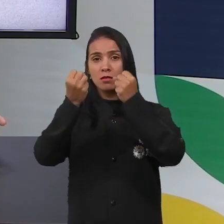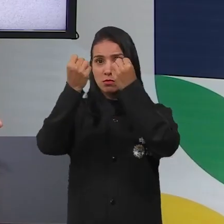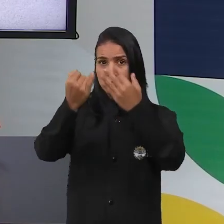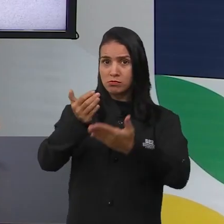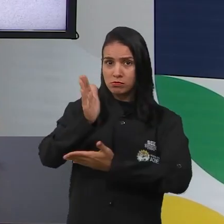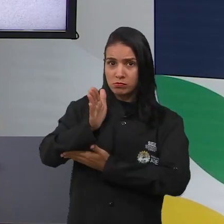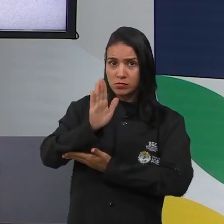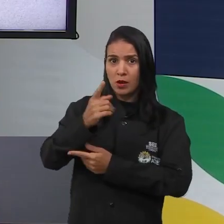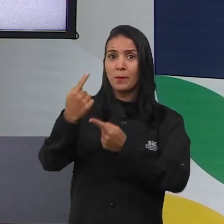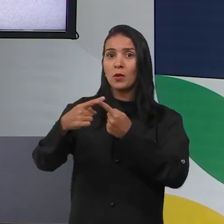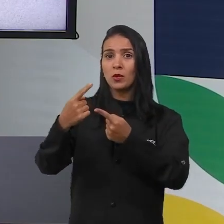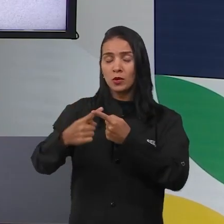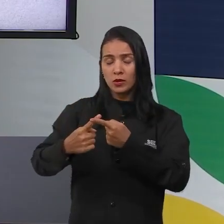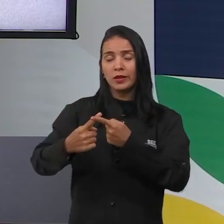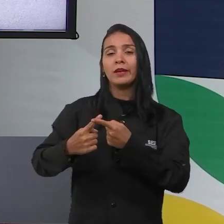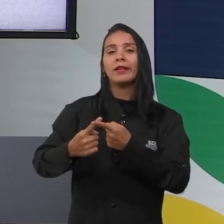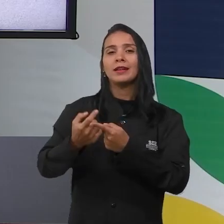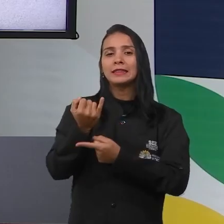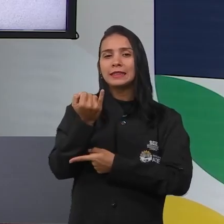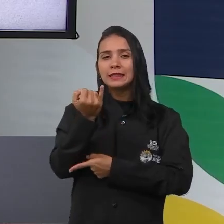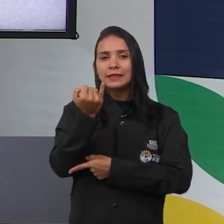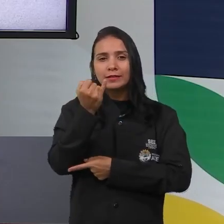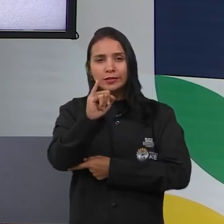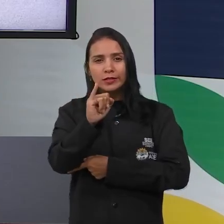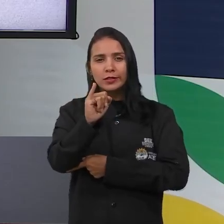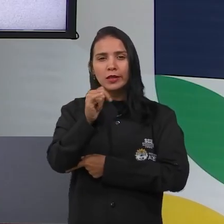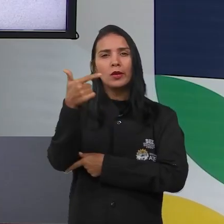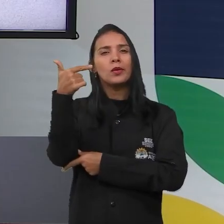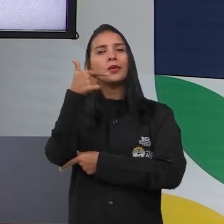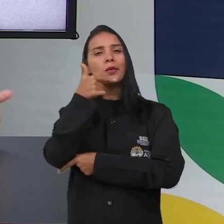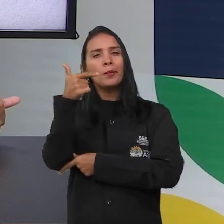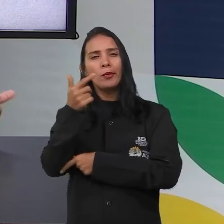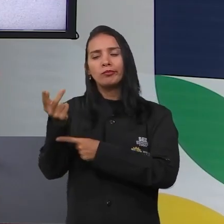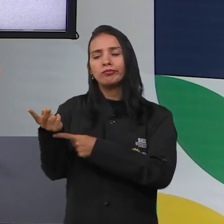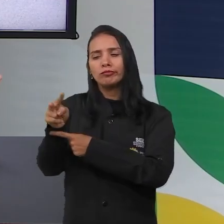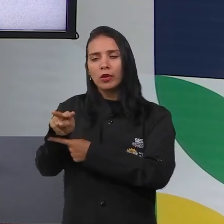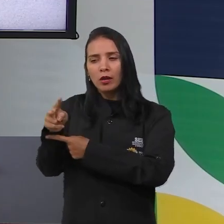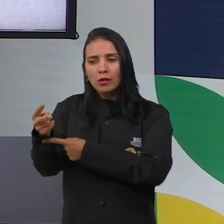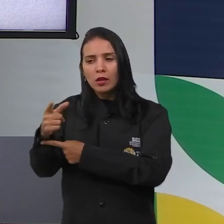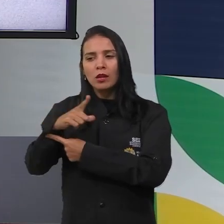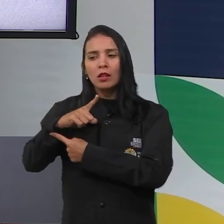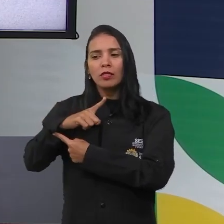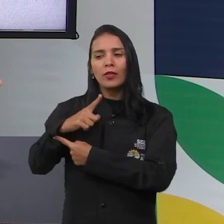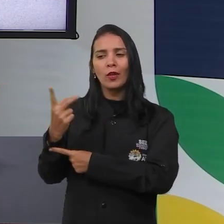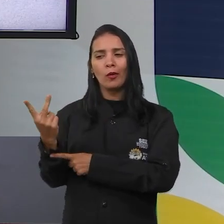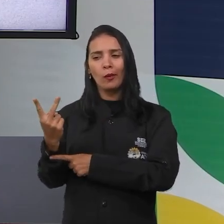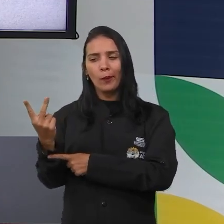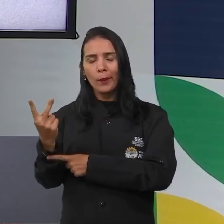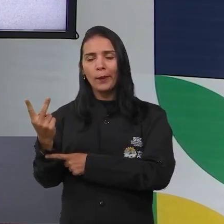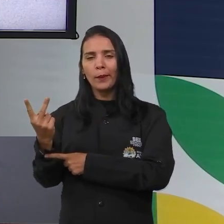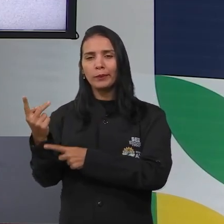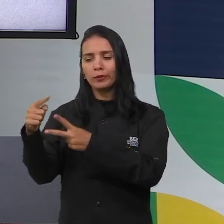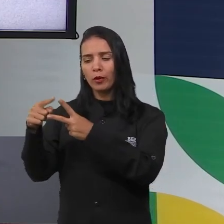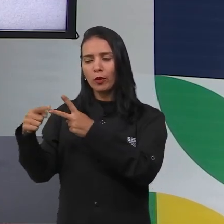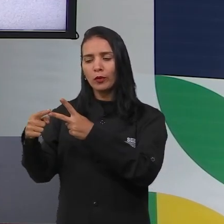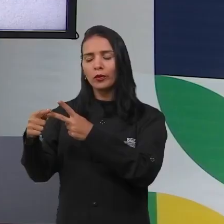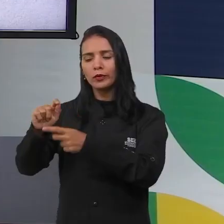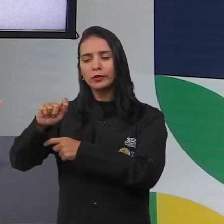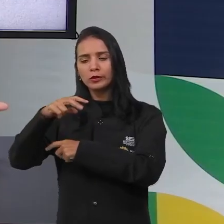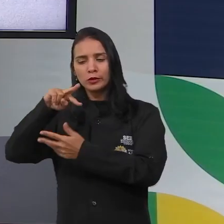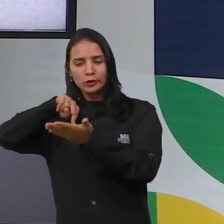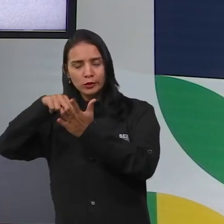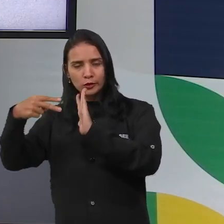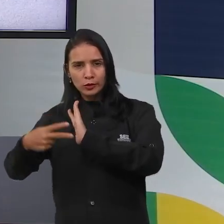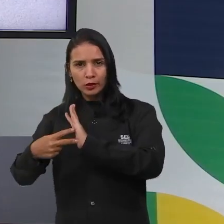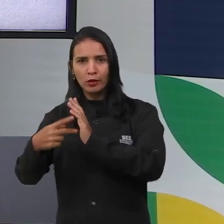de um significado, então nessa relação faz sentido, porque quando ele diz corpo mole, faça corpo mole,